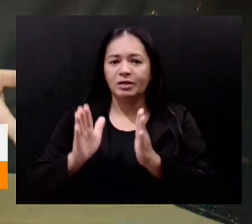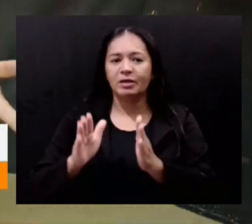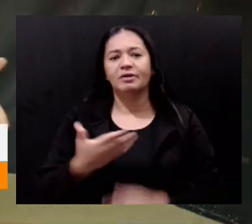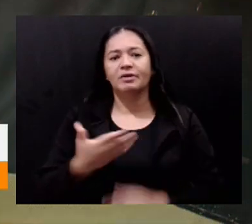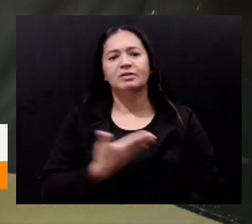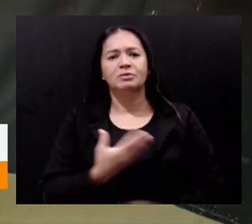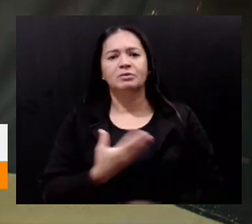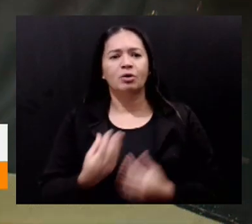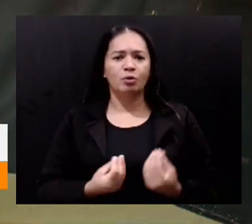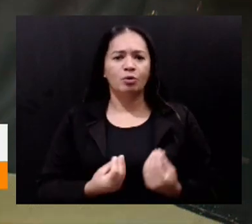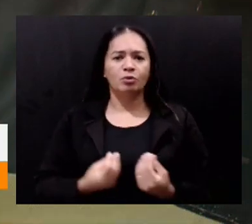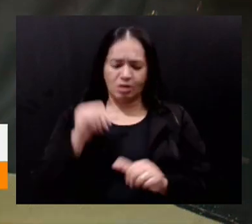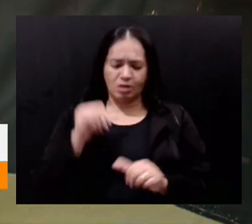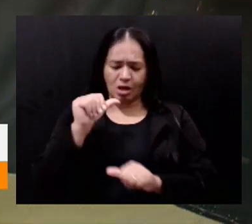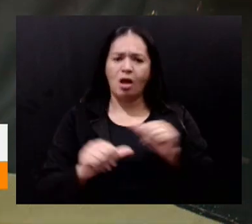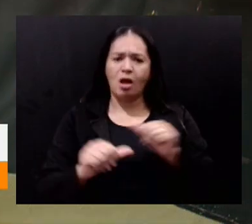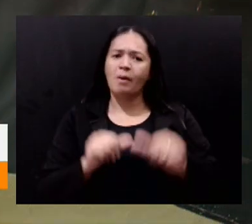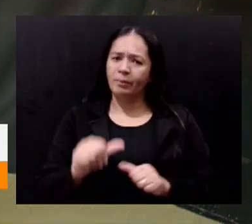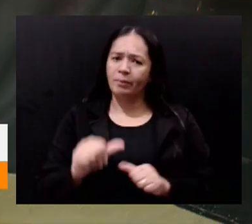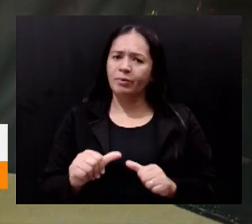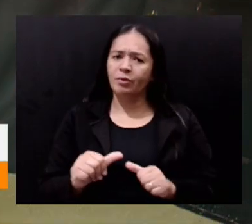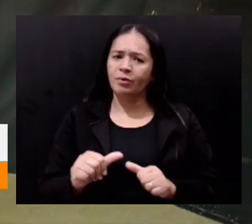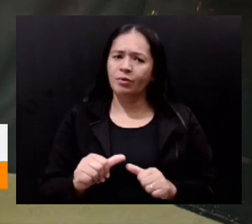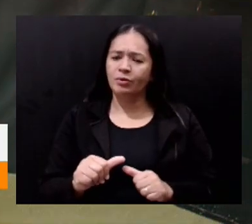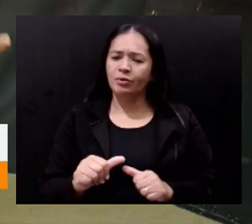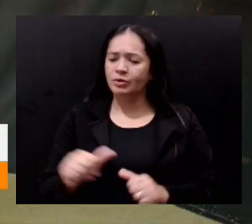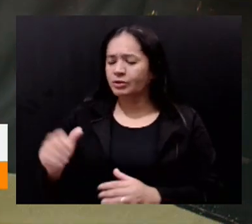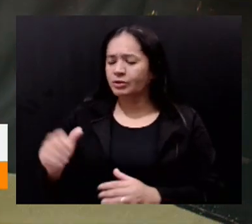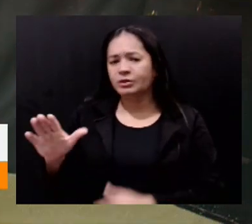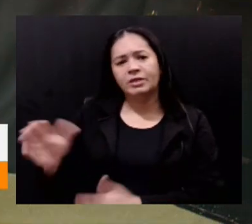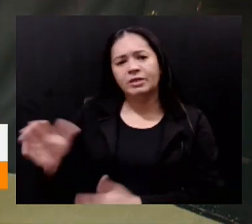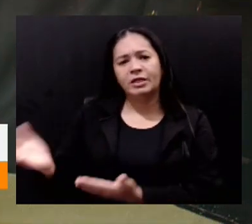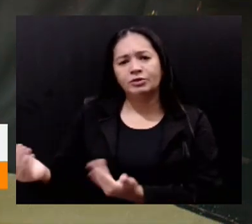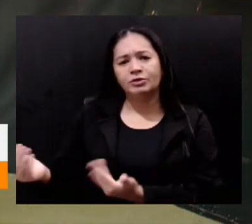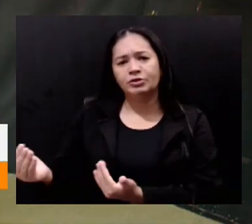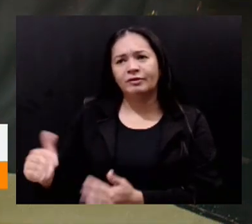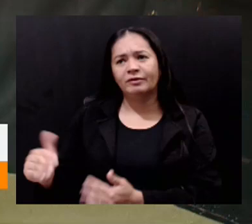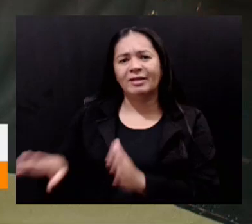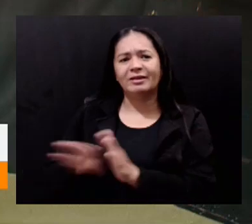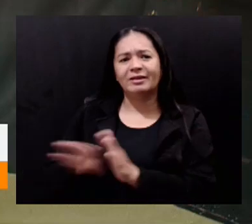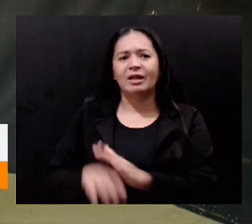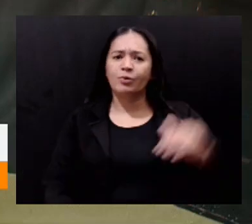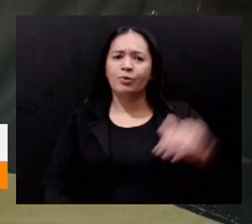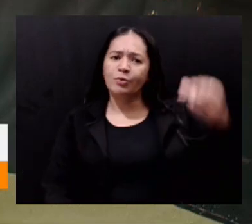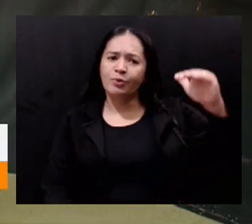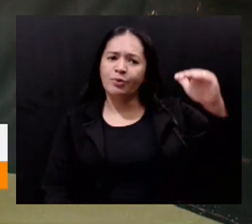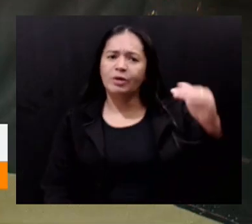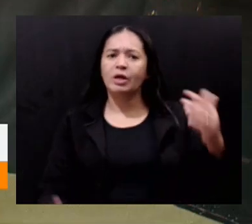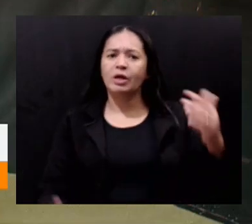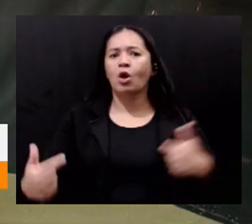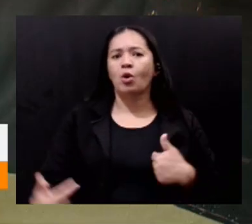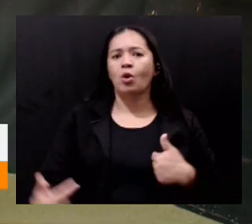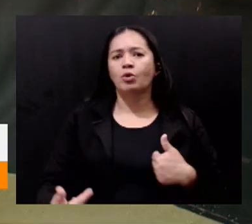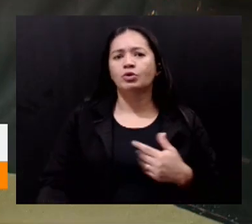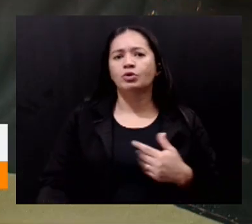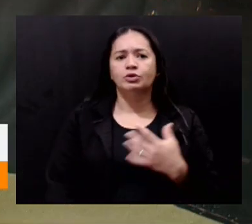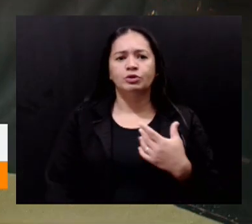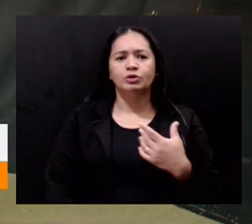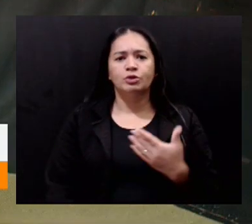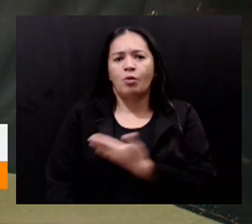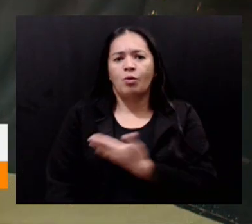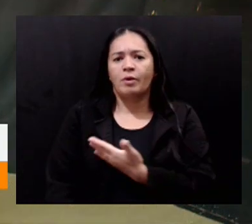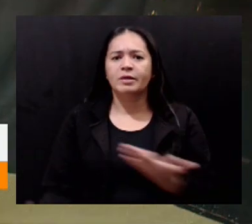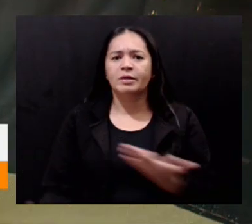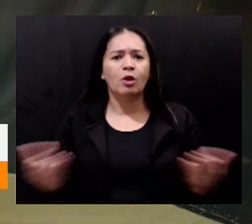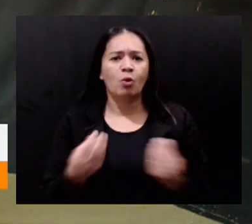da infância à vida adulta? Eu conquistei uma amizade hoje, e aí? Como é que eu vou saber se essa amizade